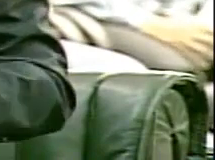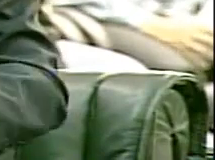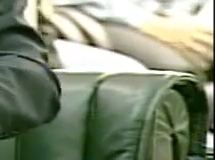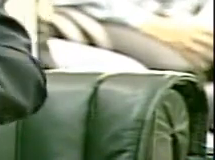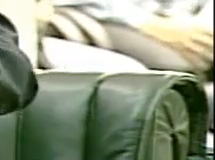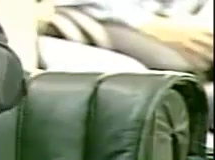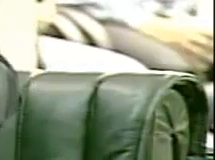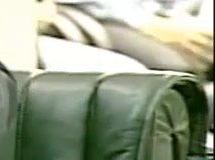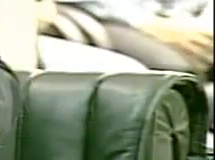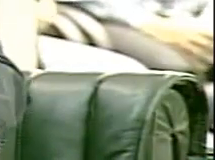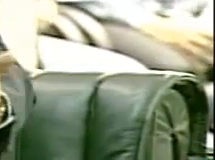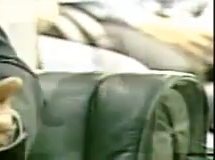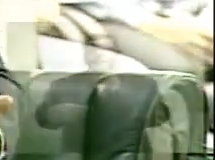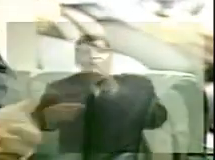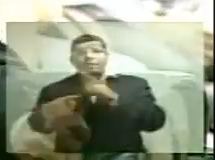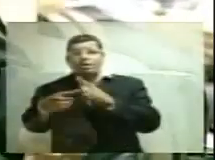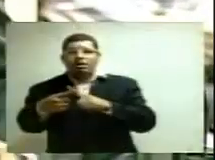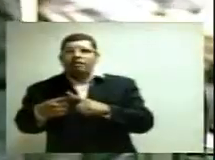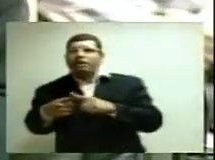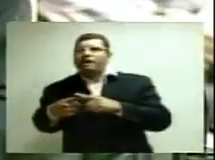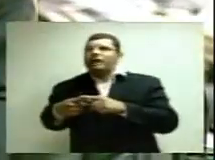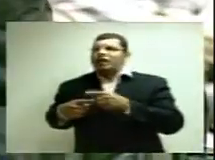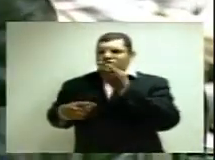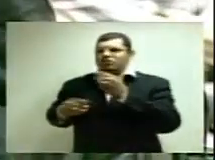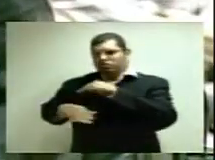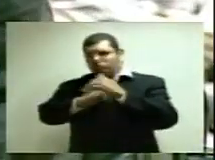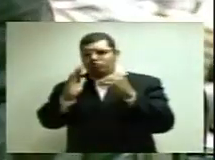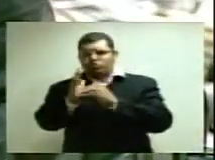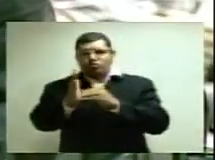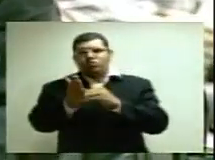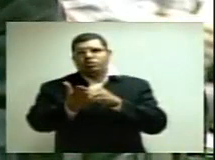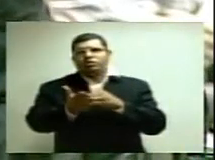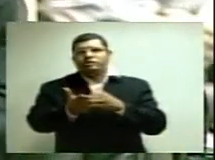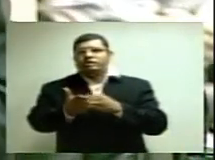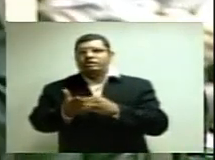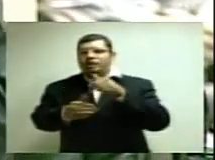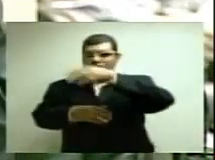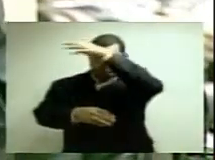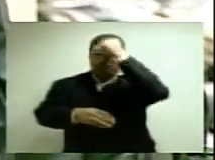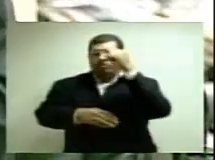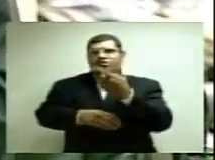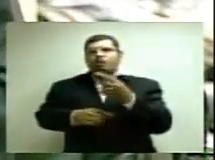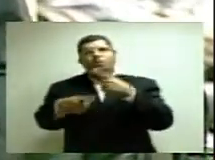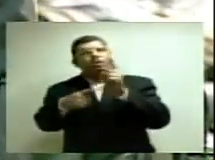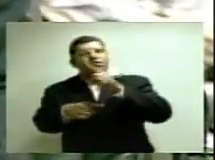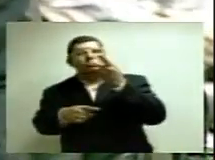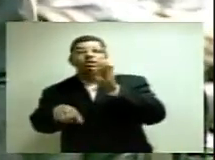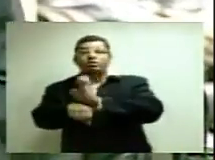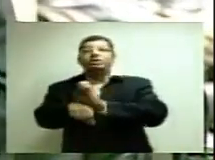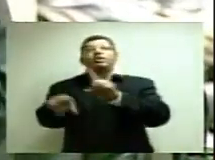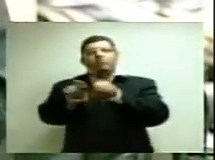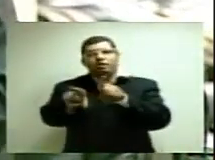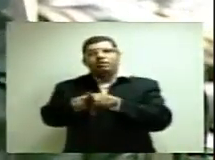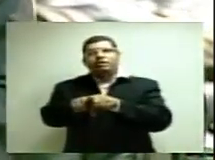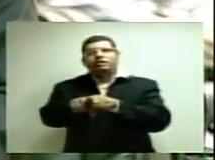a fala de Vossa Excelência é oportuna, porquanto todos na cidade de Manaus, e por que não dizer no estado do